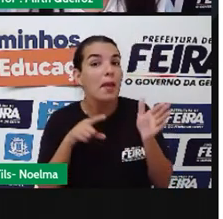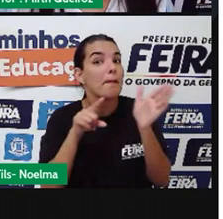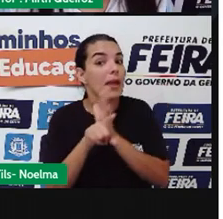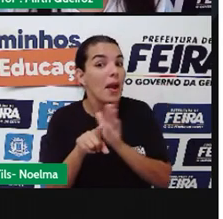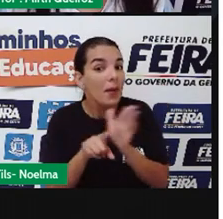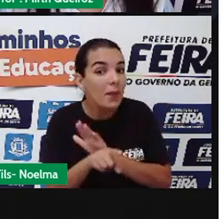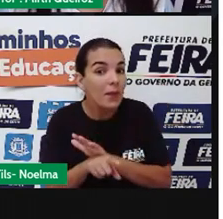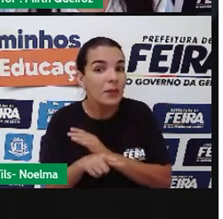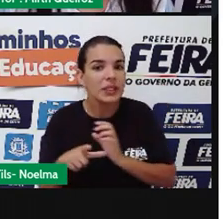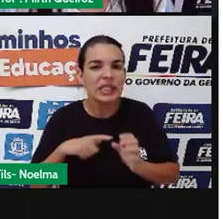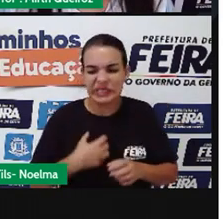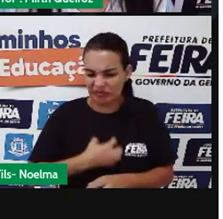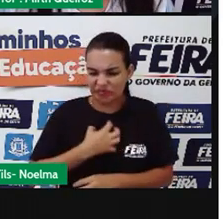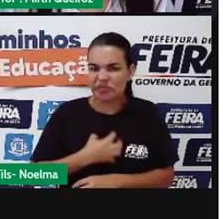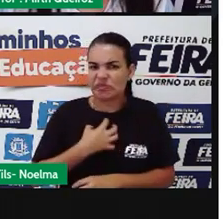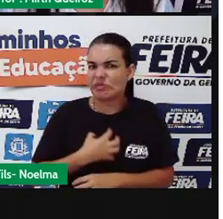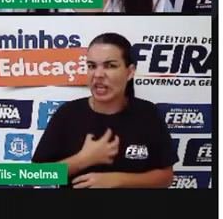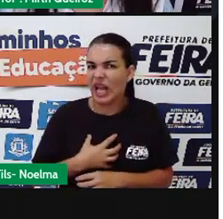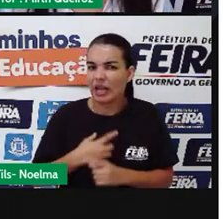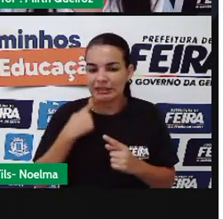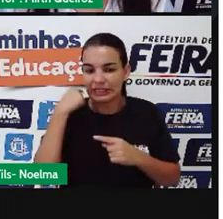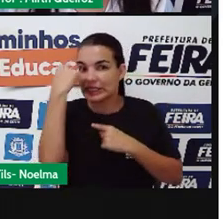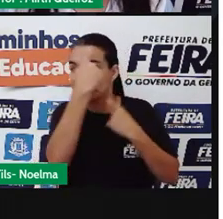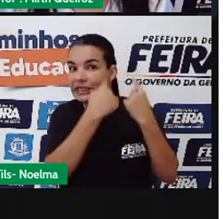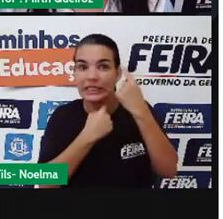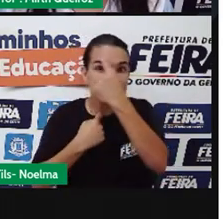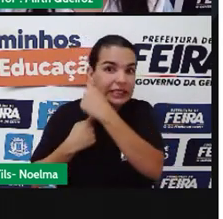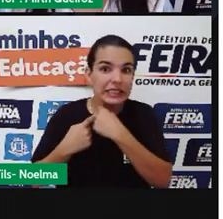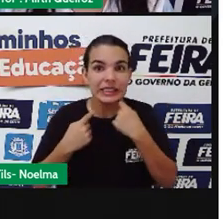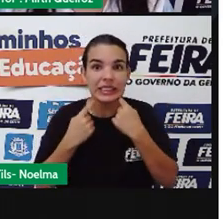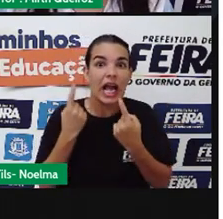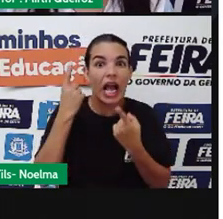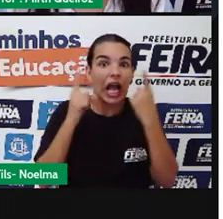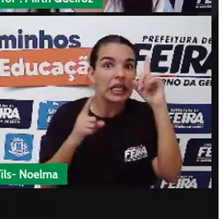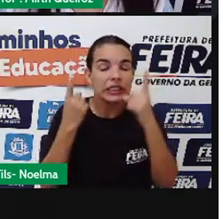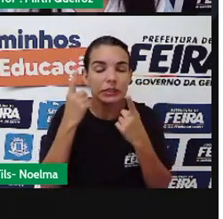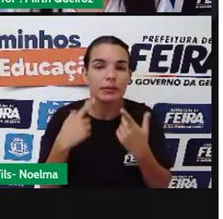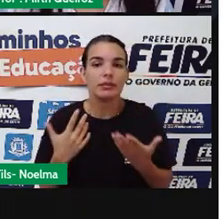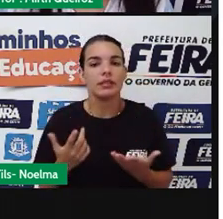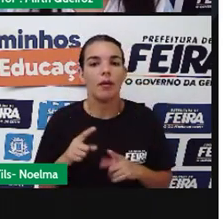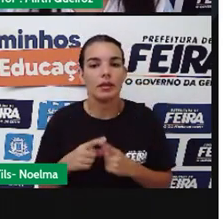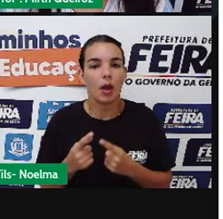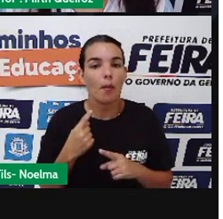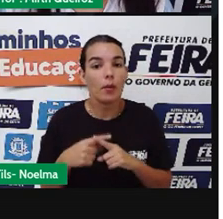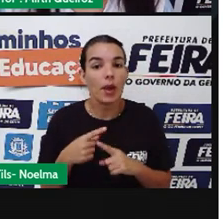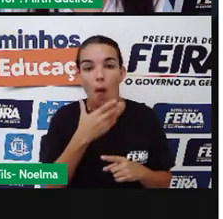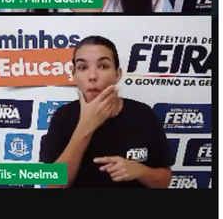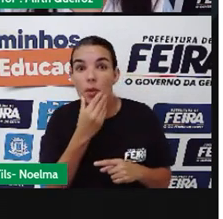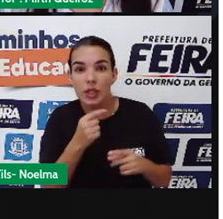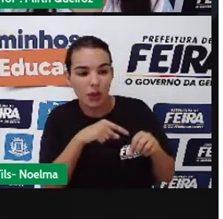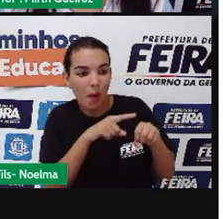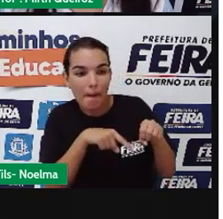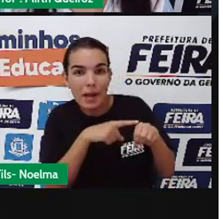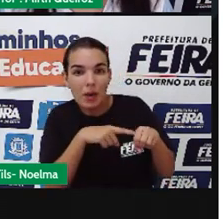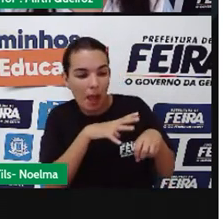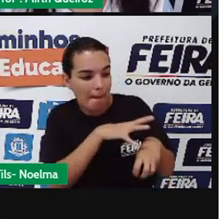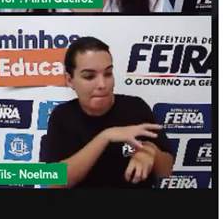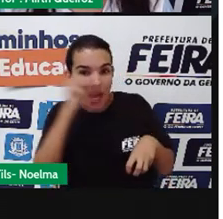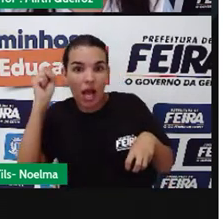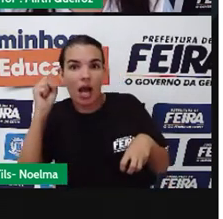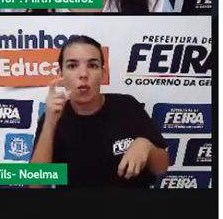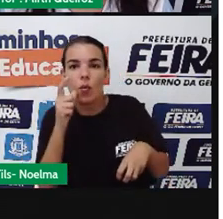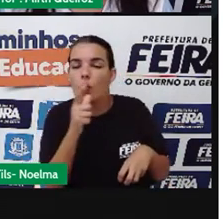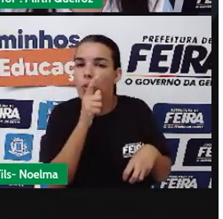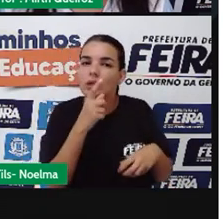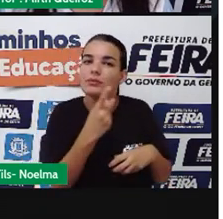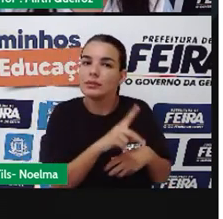né? Ele está irritado também, vai demonstrar sentimento devido ao menino maluquinho ter retirado aí o lanche dele, das mãos